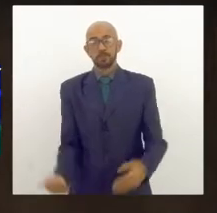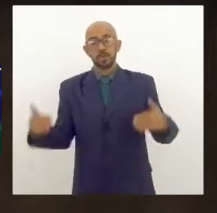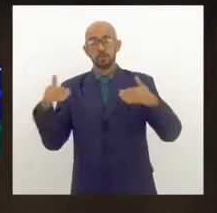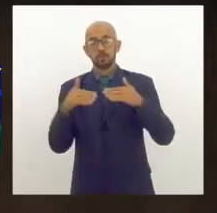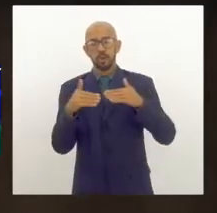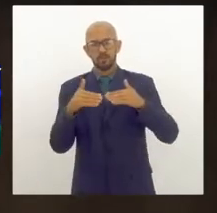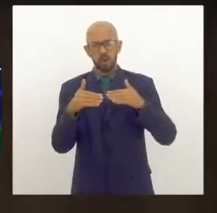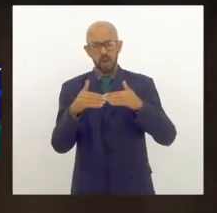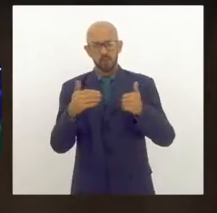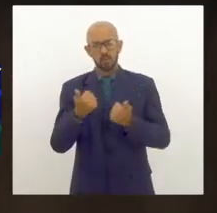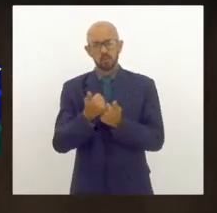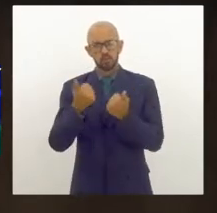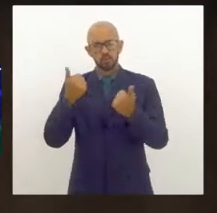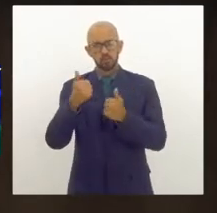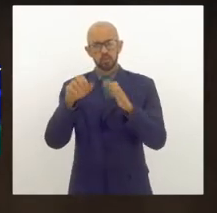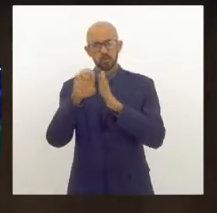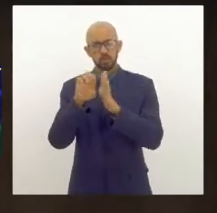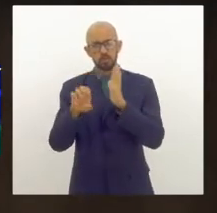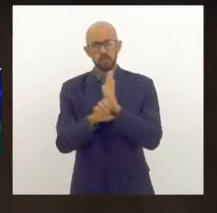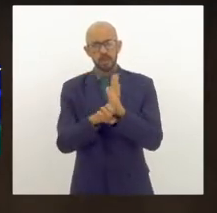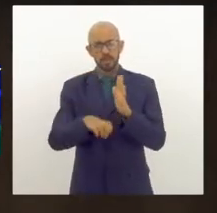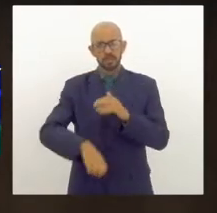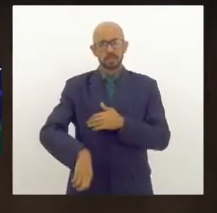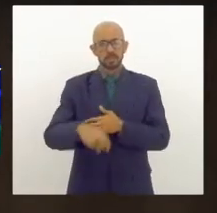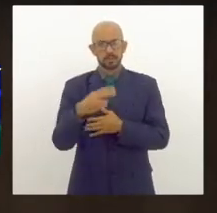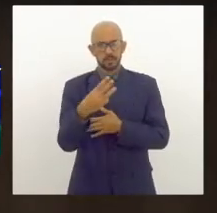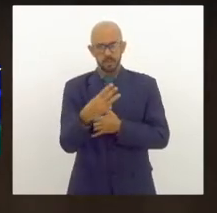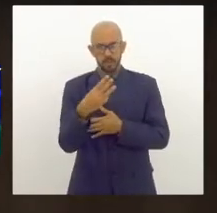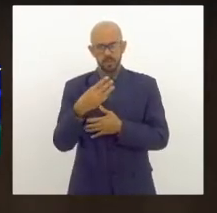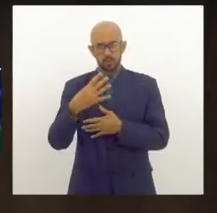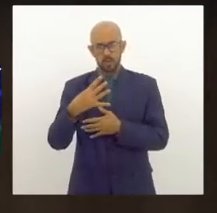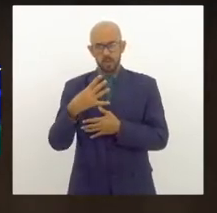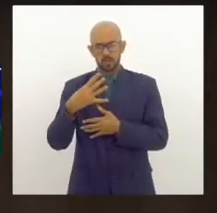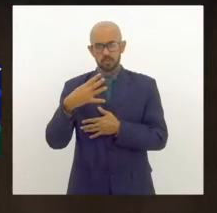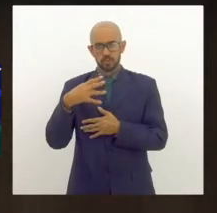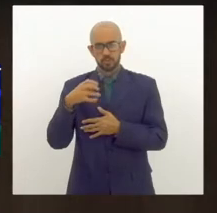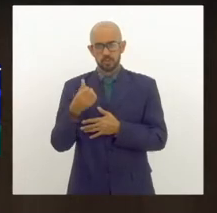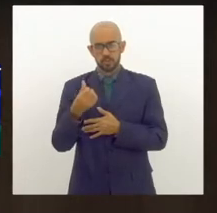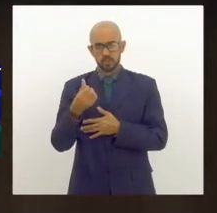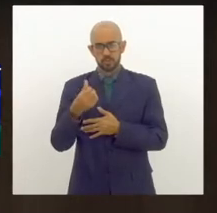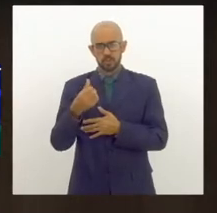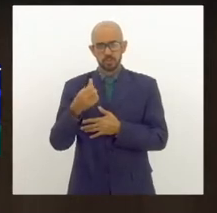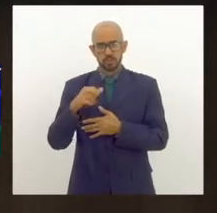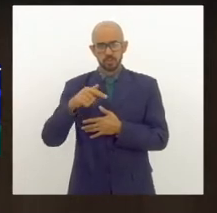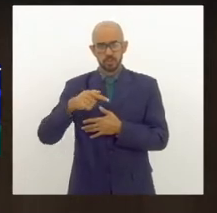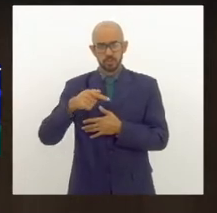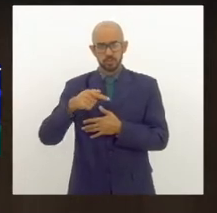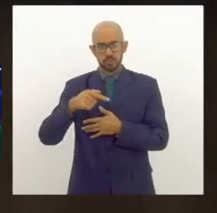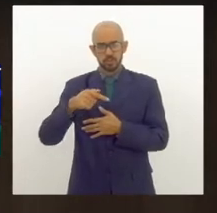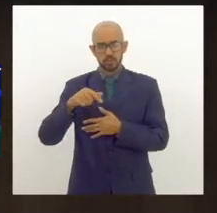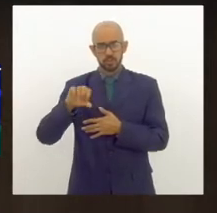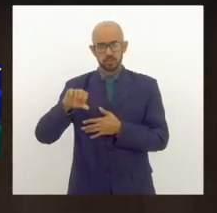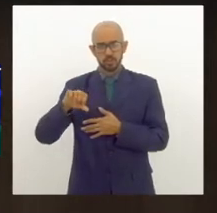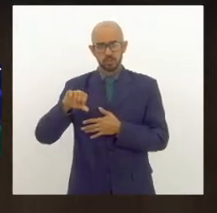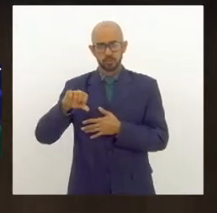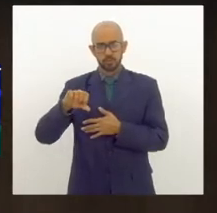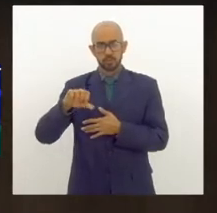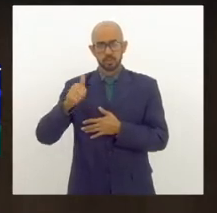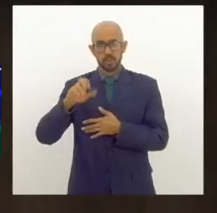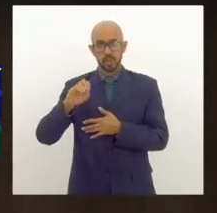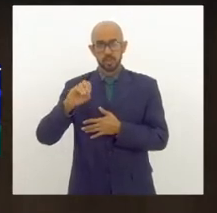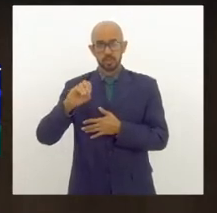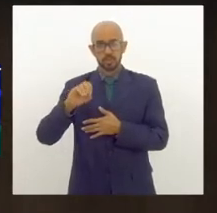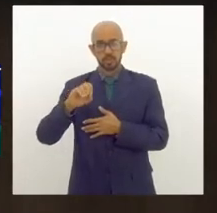Favorável com subemenda às emendas 3, 4, 6, 7, 9,